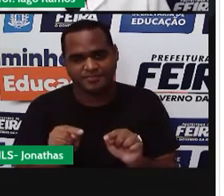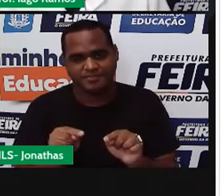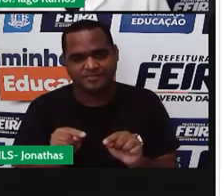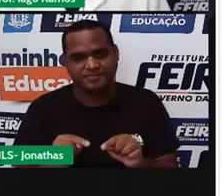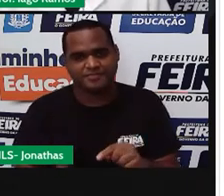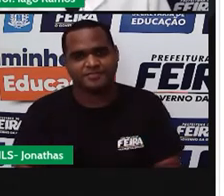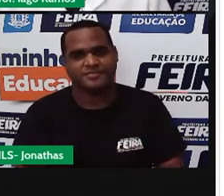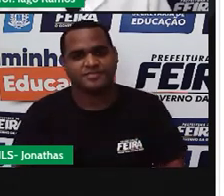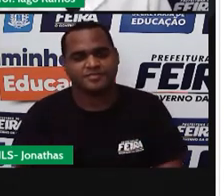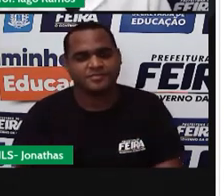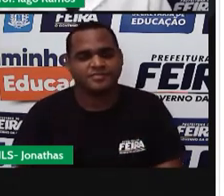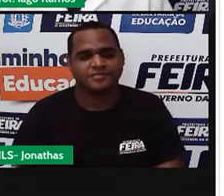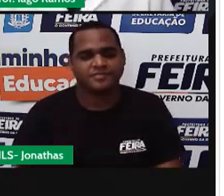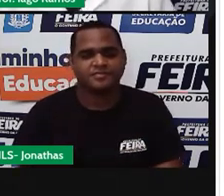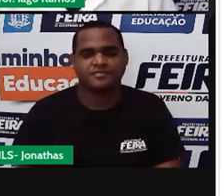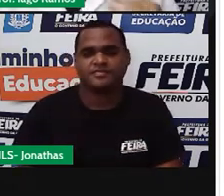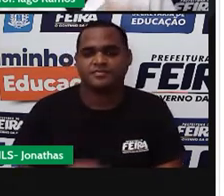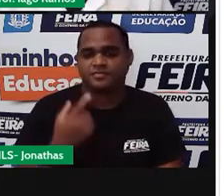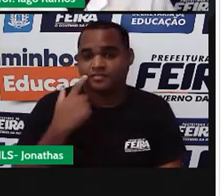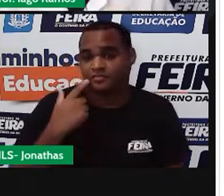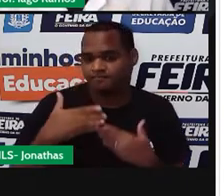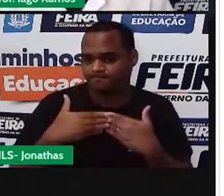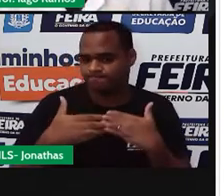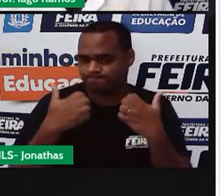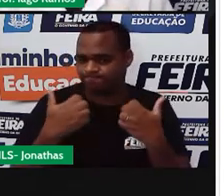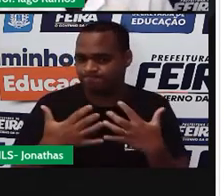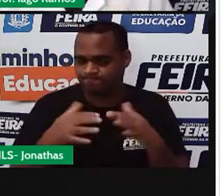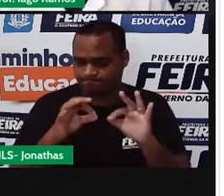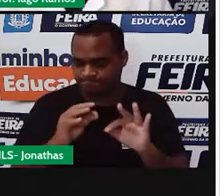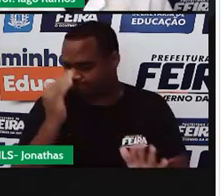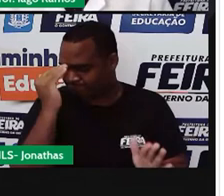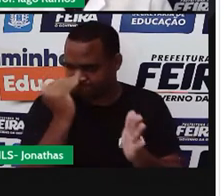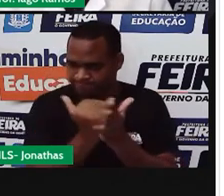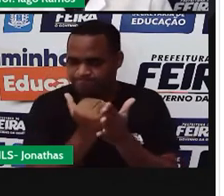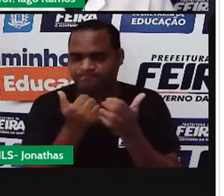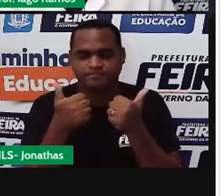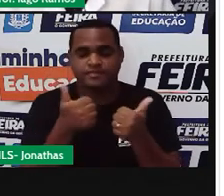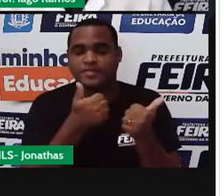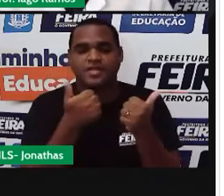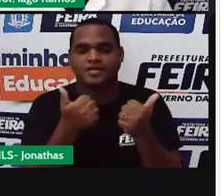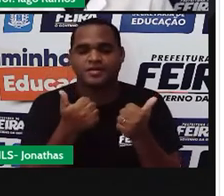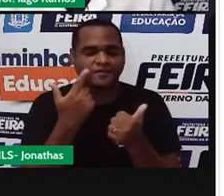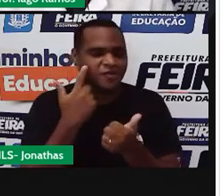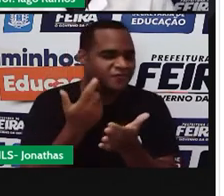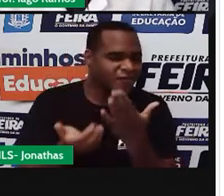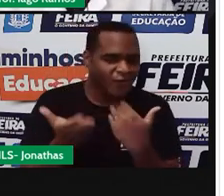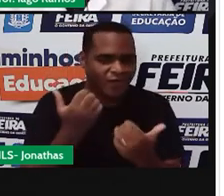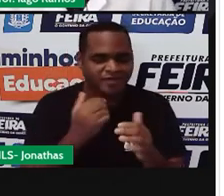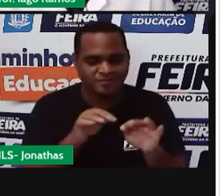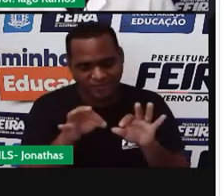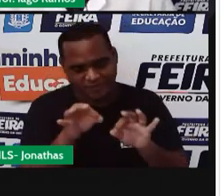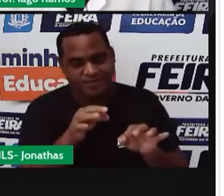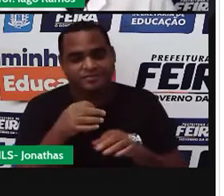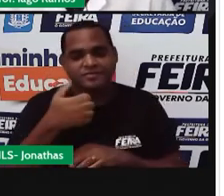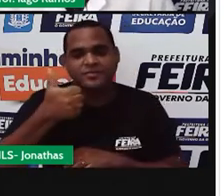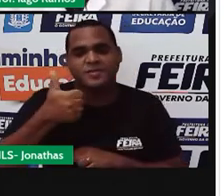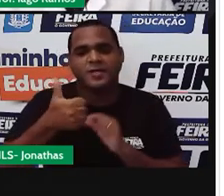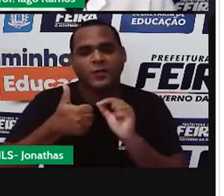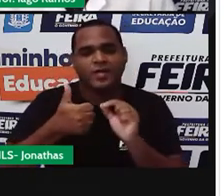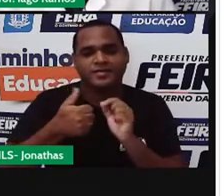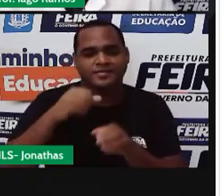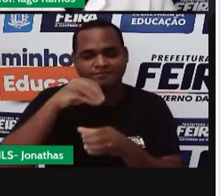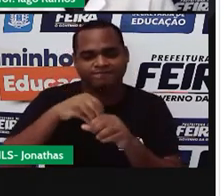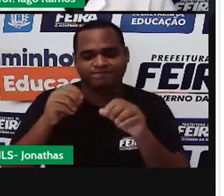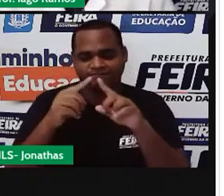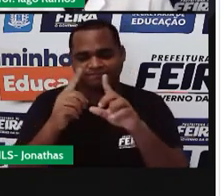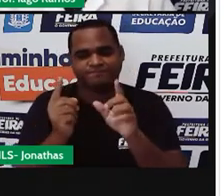das chaves tão segue essa receita Tá bom então vem comigo resolvendo o primeiro o que tá